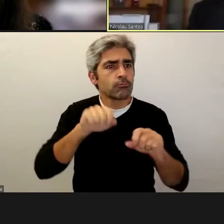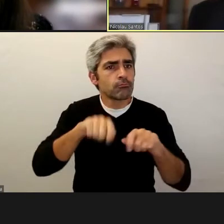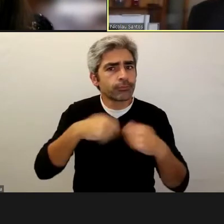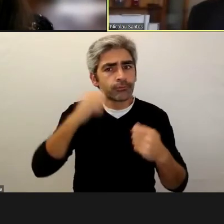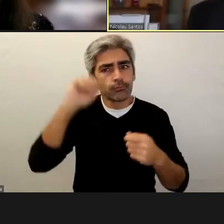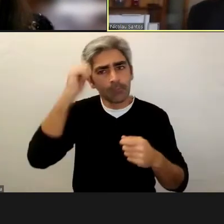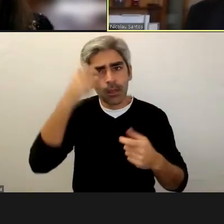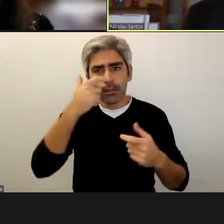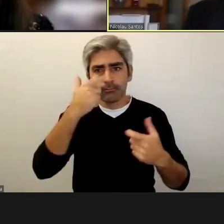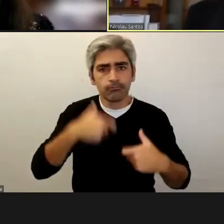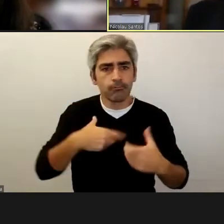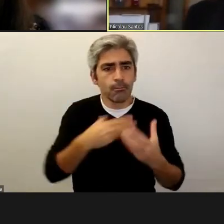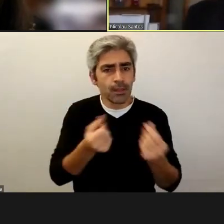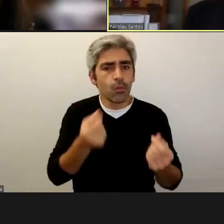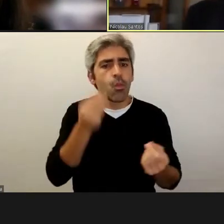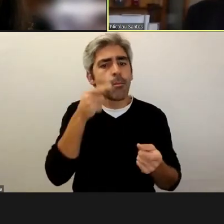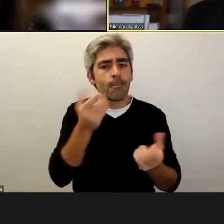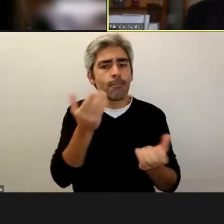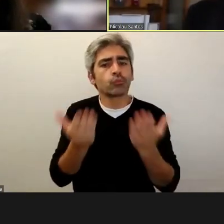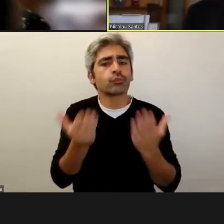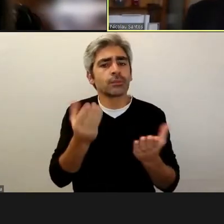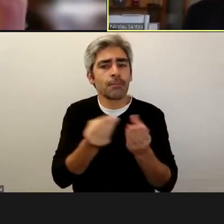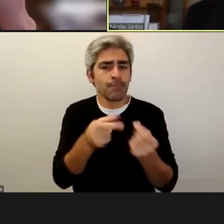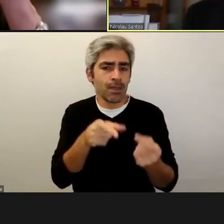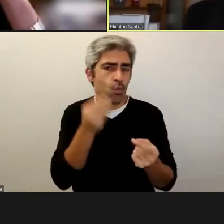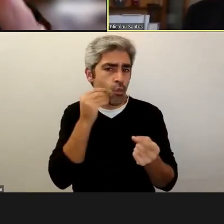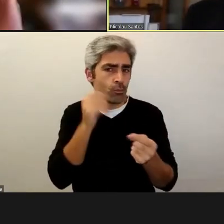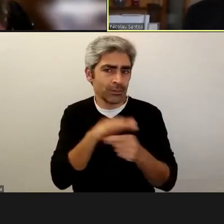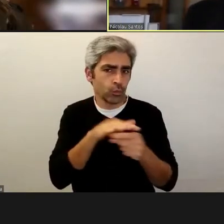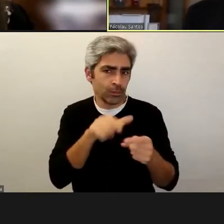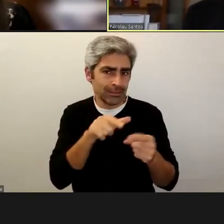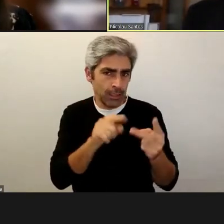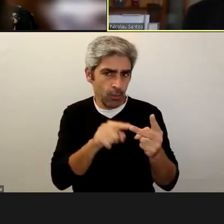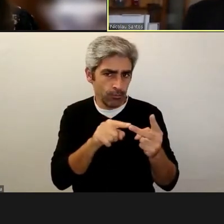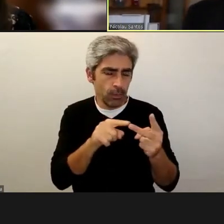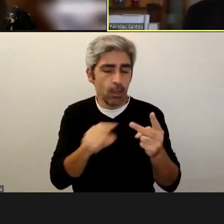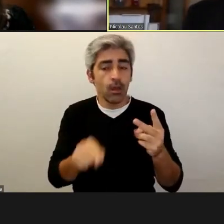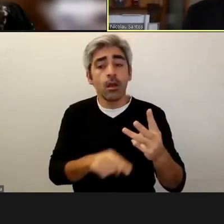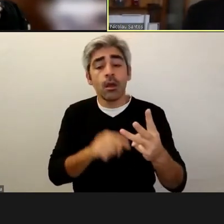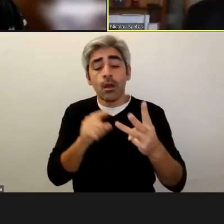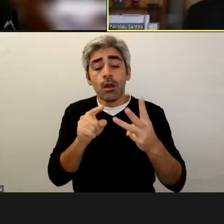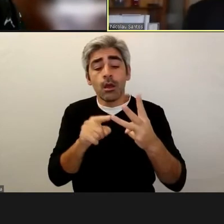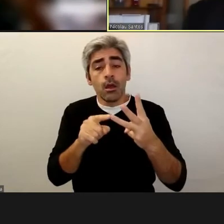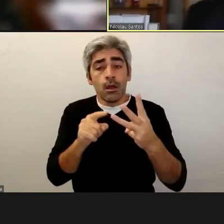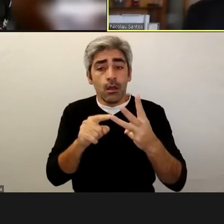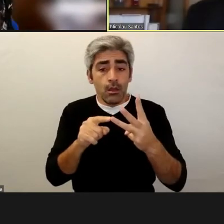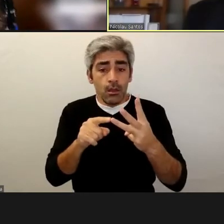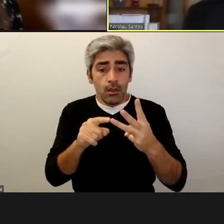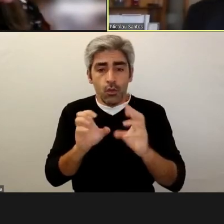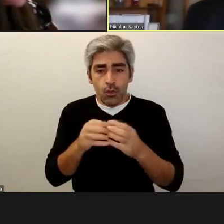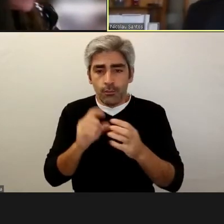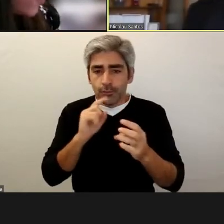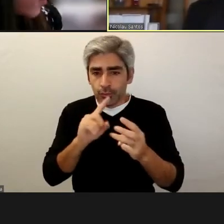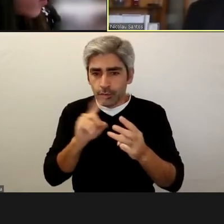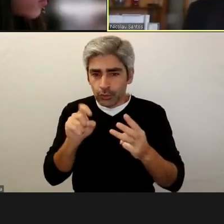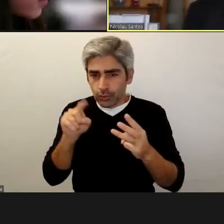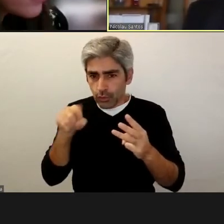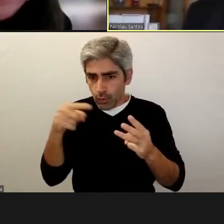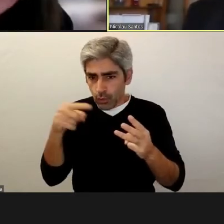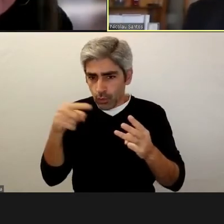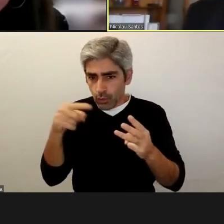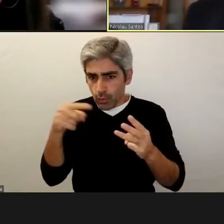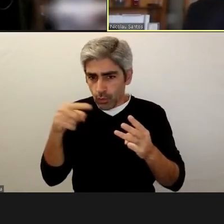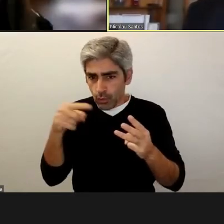proporcionalidade de meios nestas situações? Finalmente, neste primeiro grupo de questões, Ana